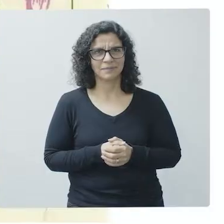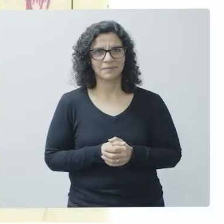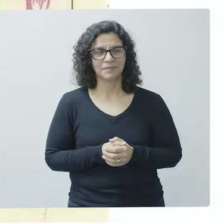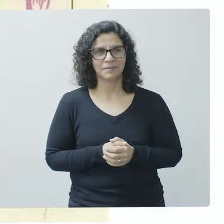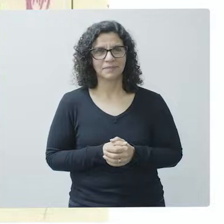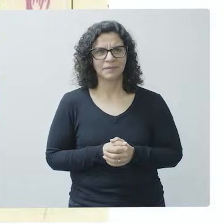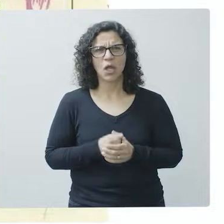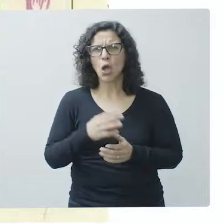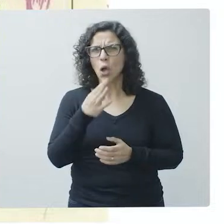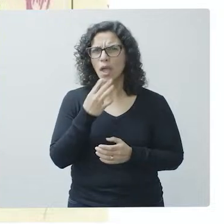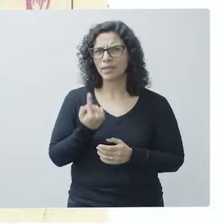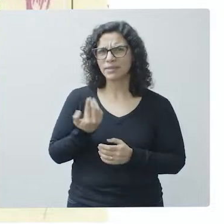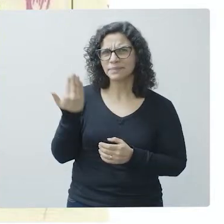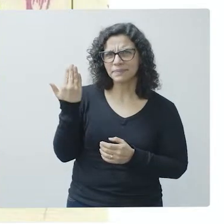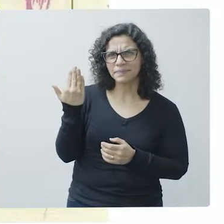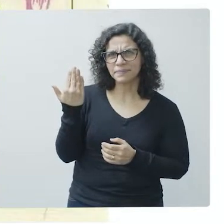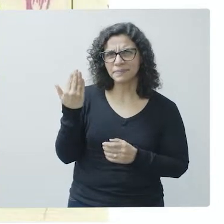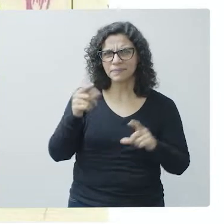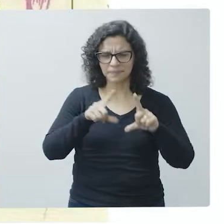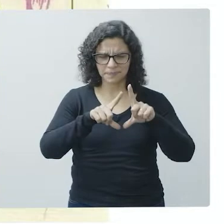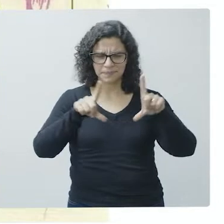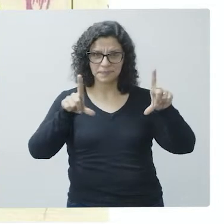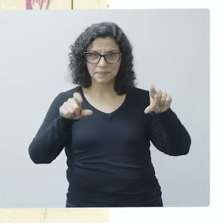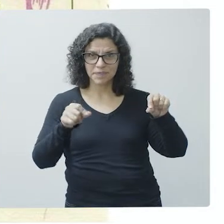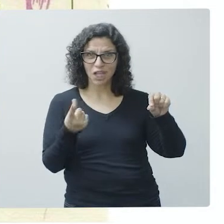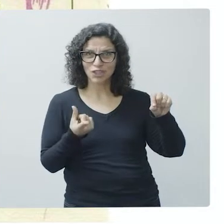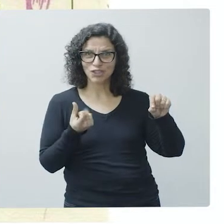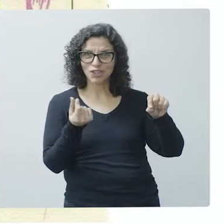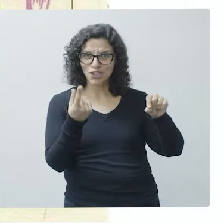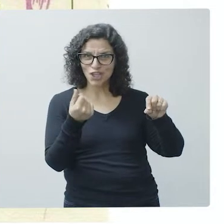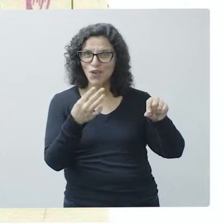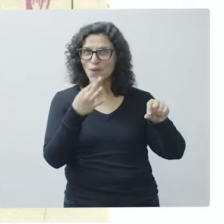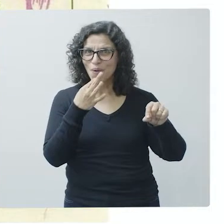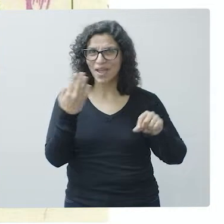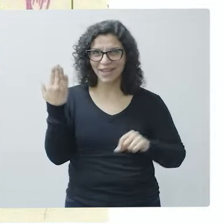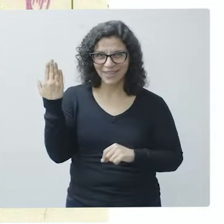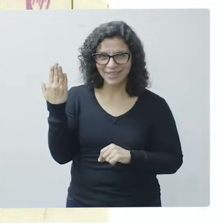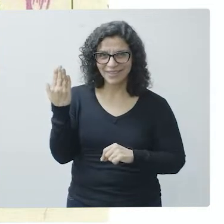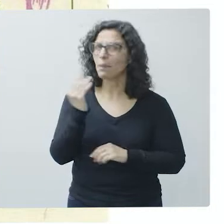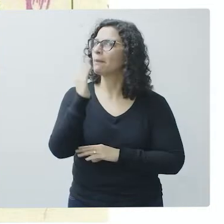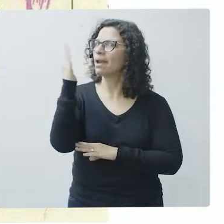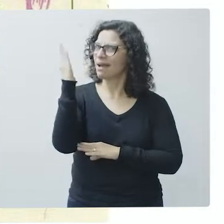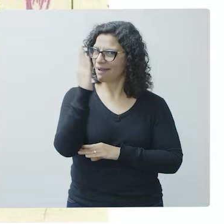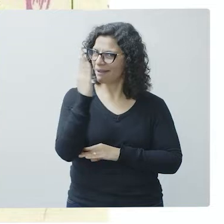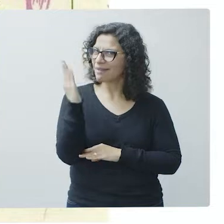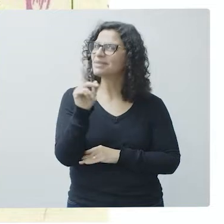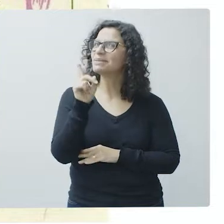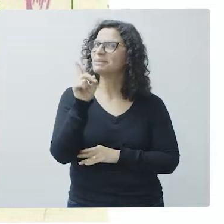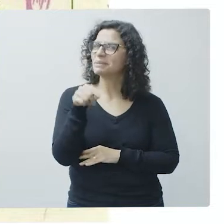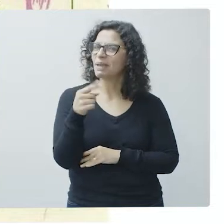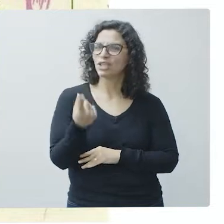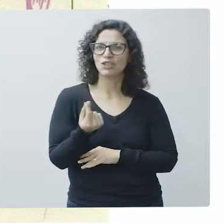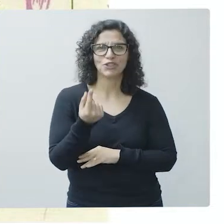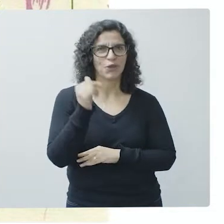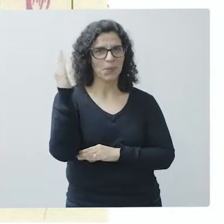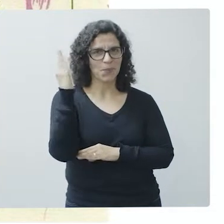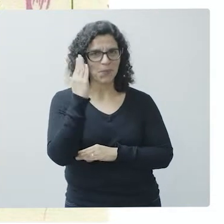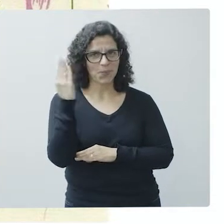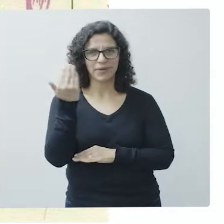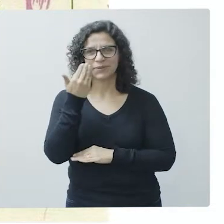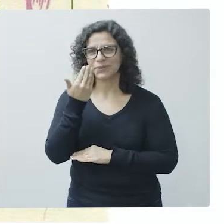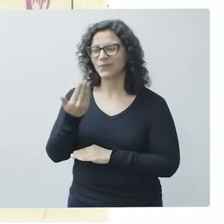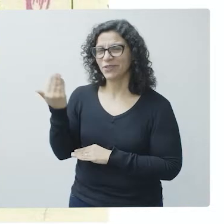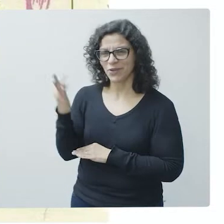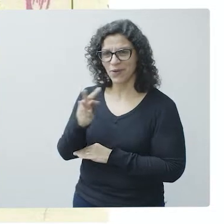imagem. Conhecem essa cédula de dinheiro brasileiro, né? Essa moeda